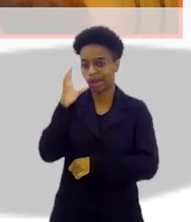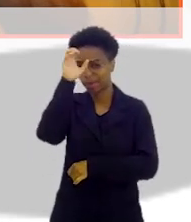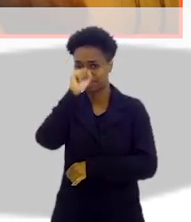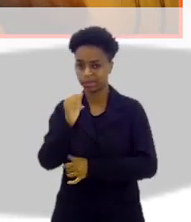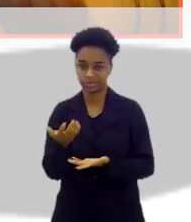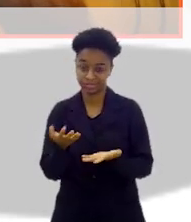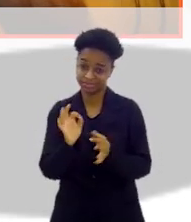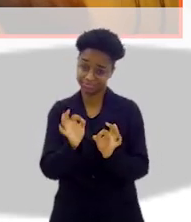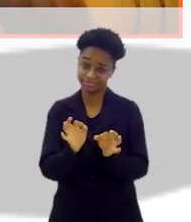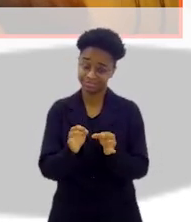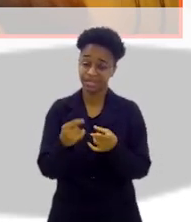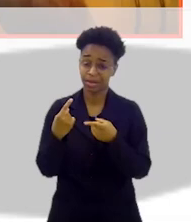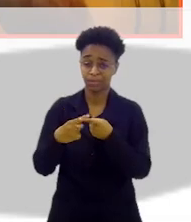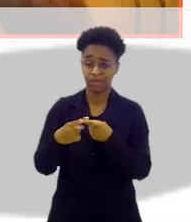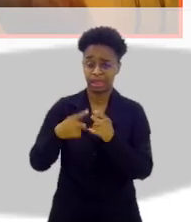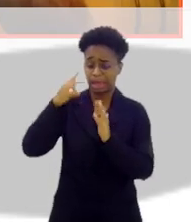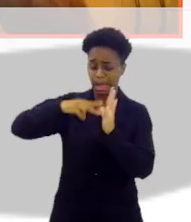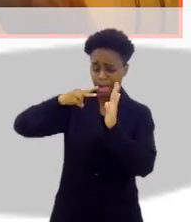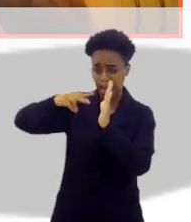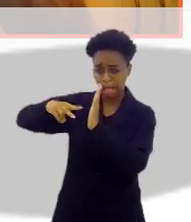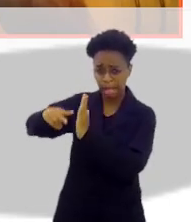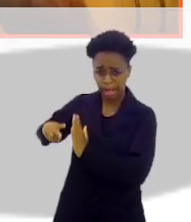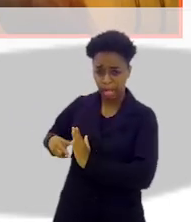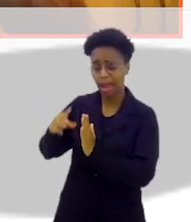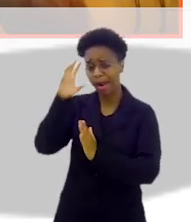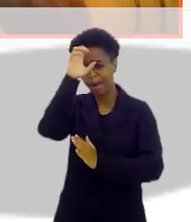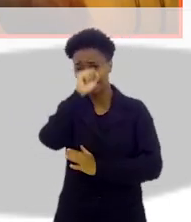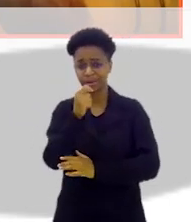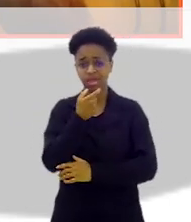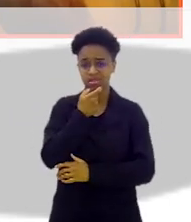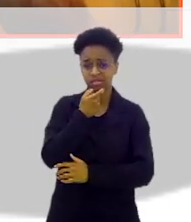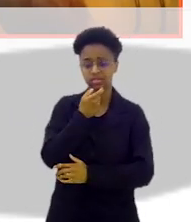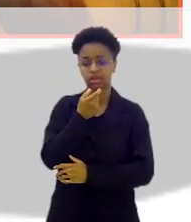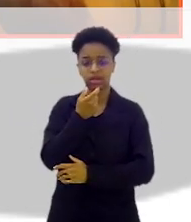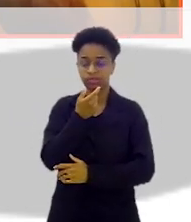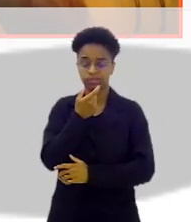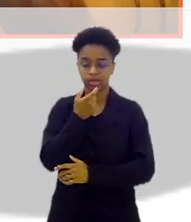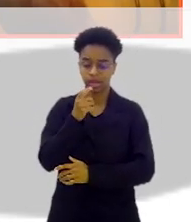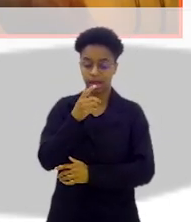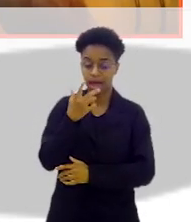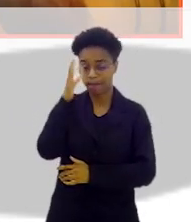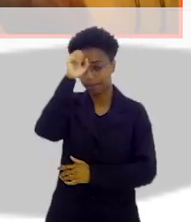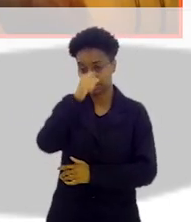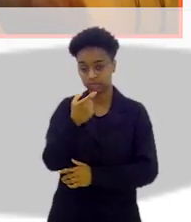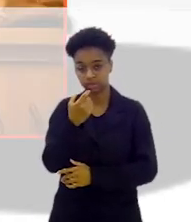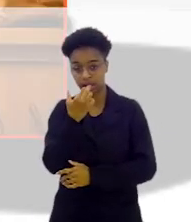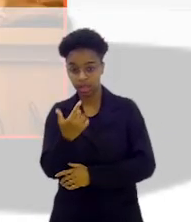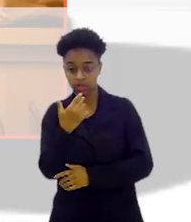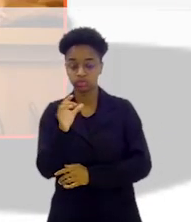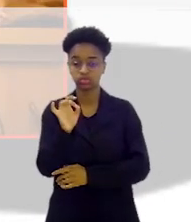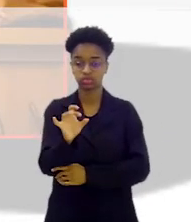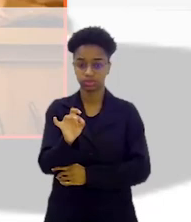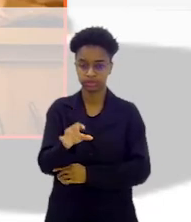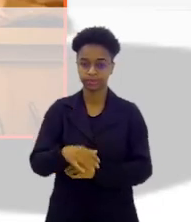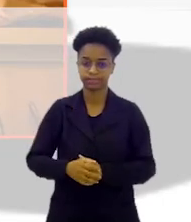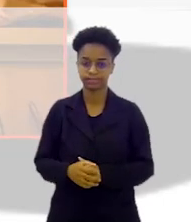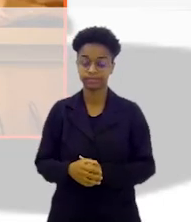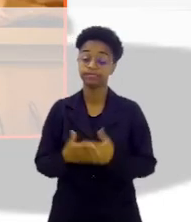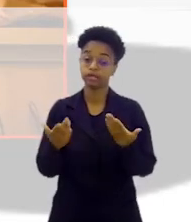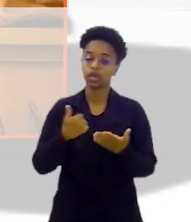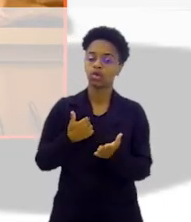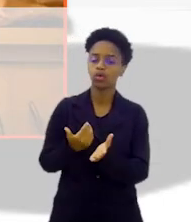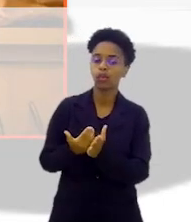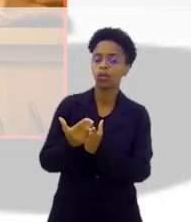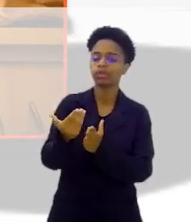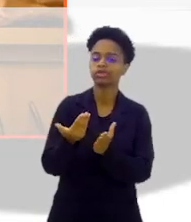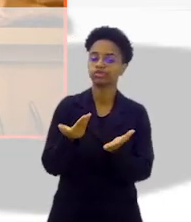O verdadeiro autodidata, que lia e devorava bibliotecas aprendendo idiomas sozinho. Quais foram eles? Eu